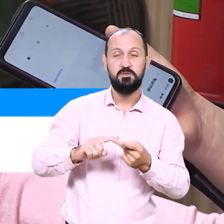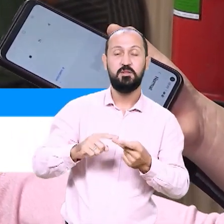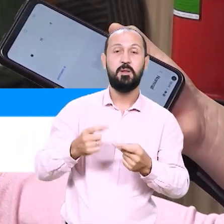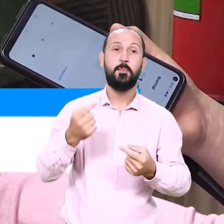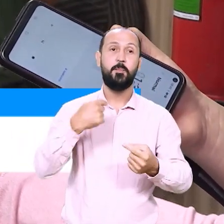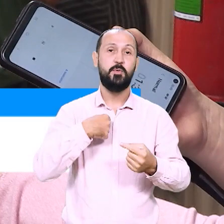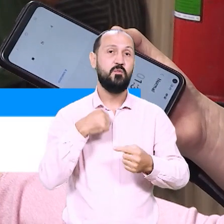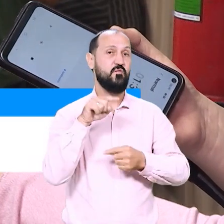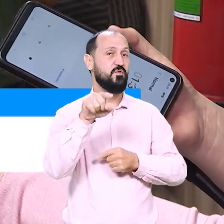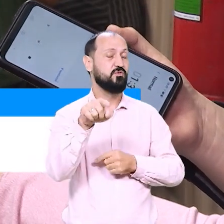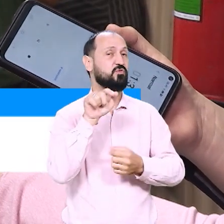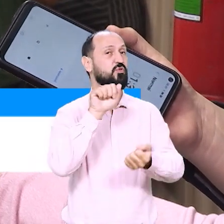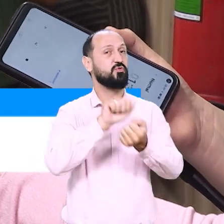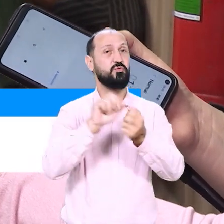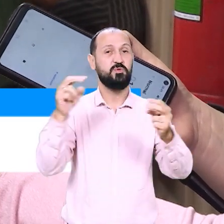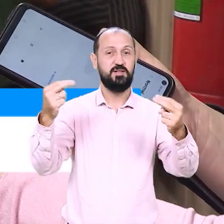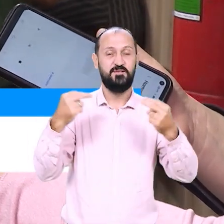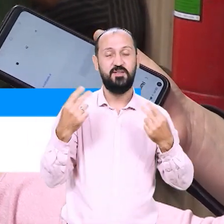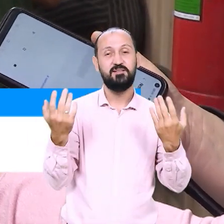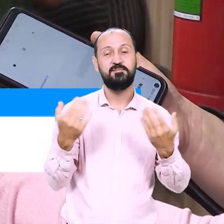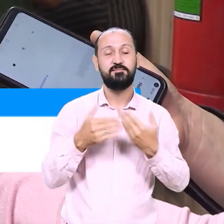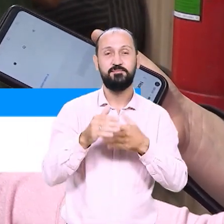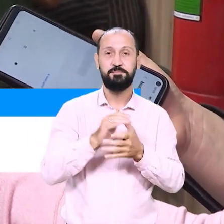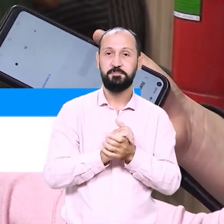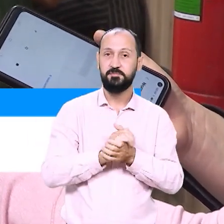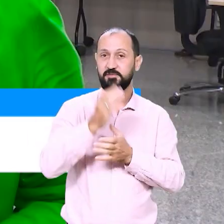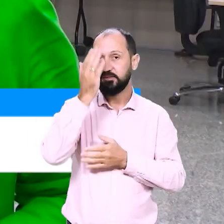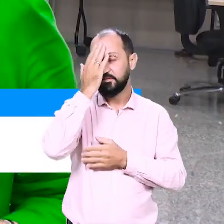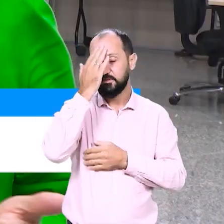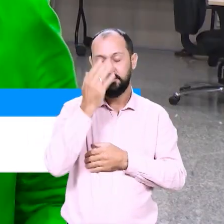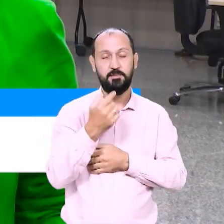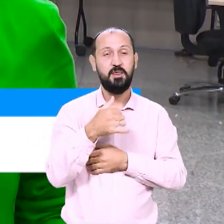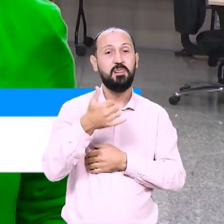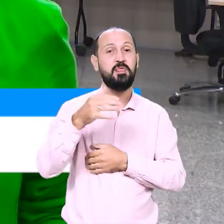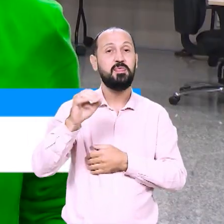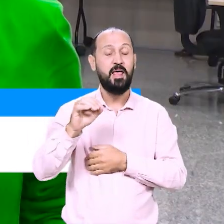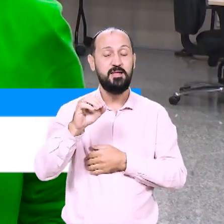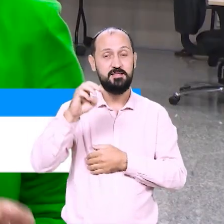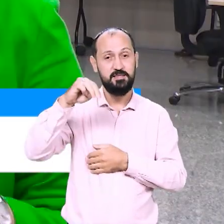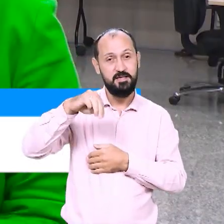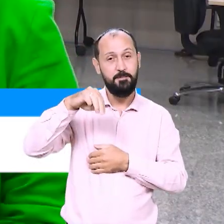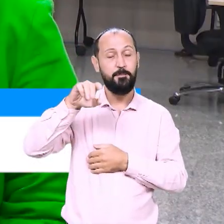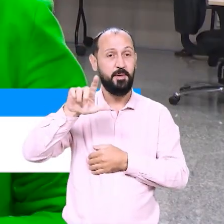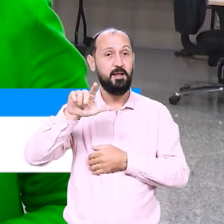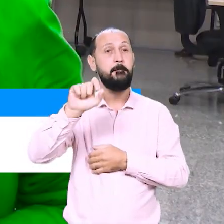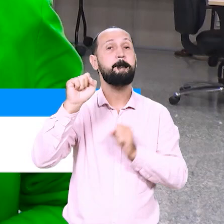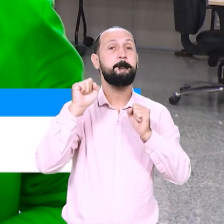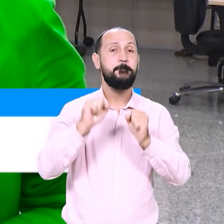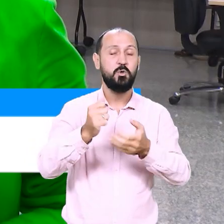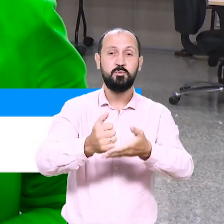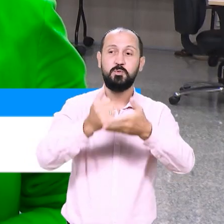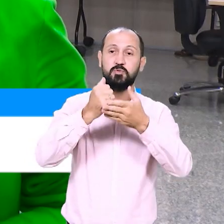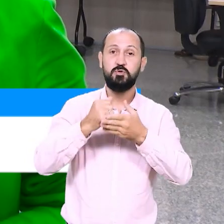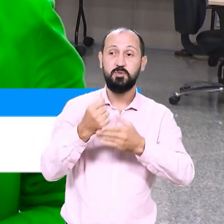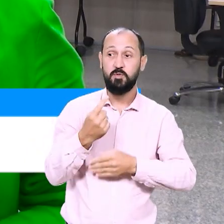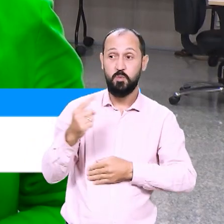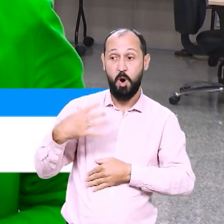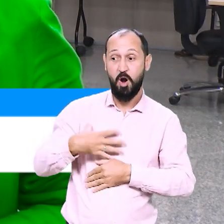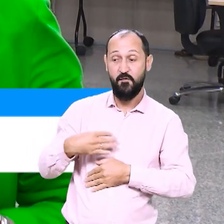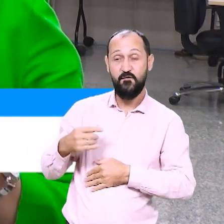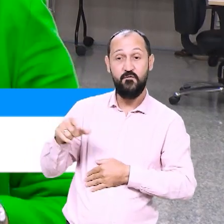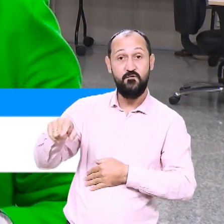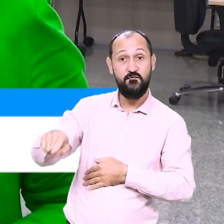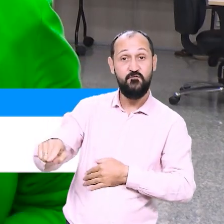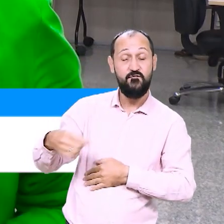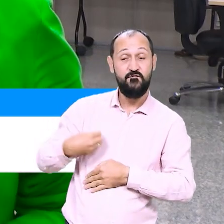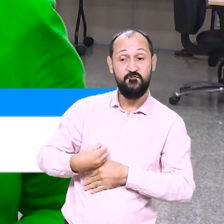ser outra pessoa, mas amanhã pode ser eu ou você que está aí nos assistindo. Você sabia que apenas 10 ml de sangue pode te levar a